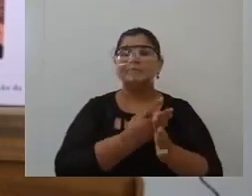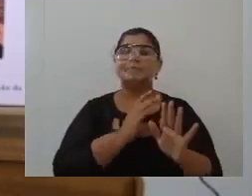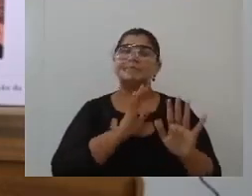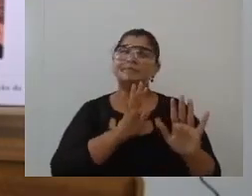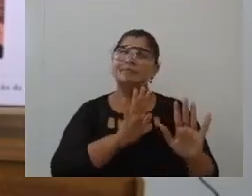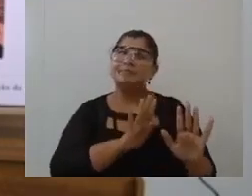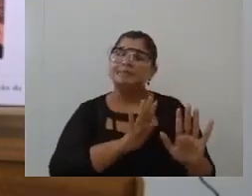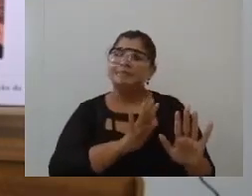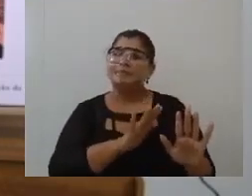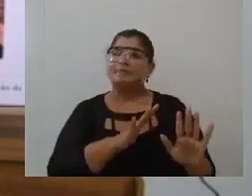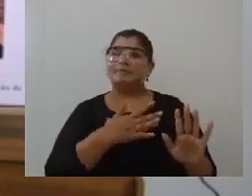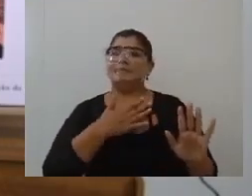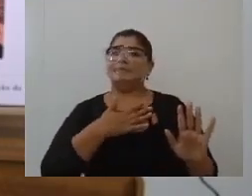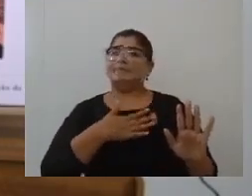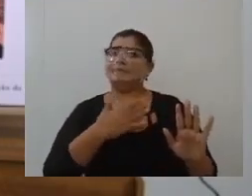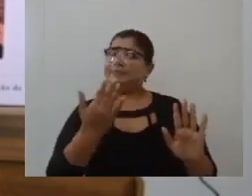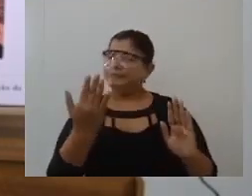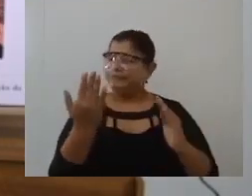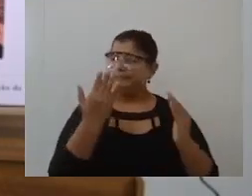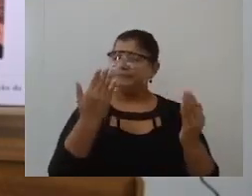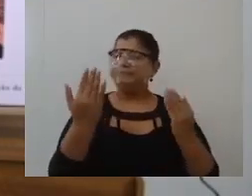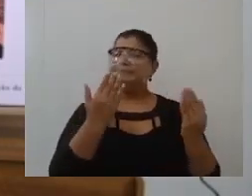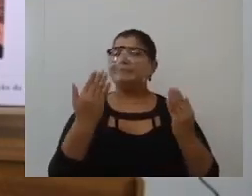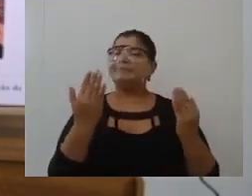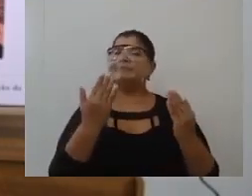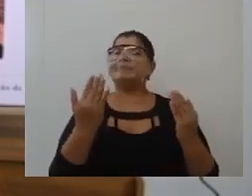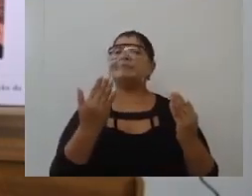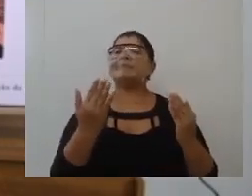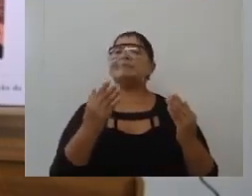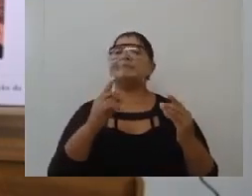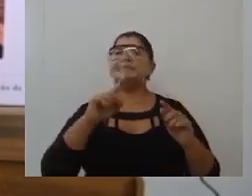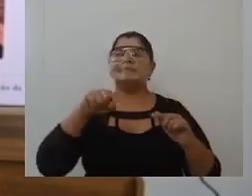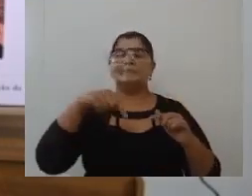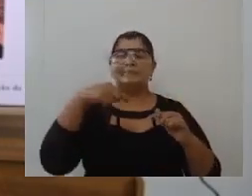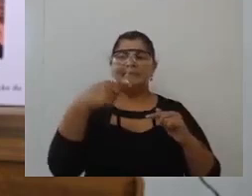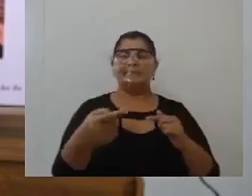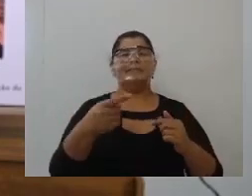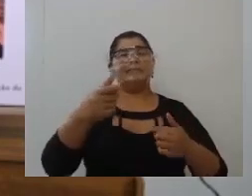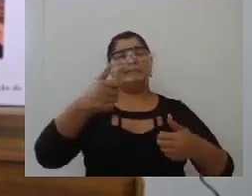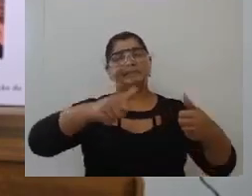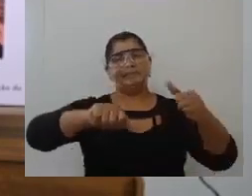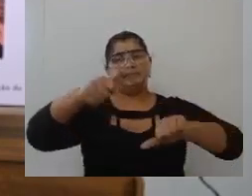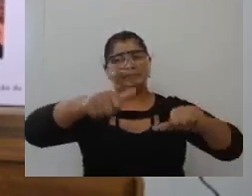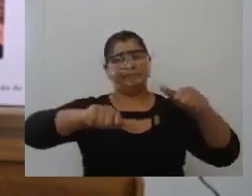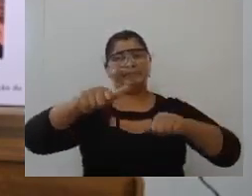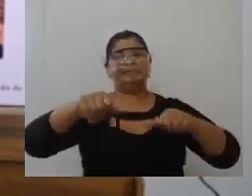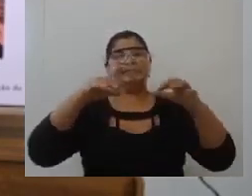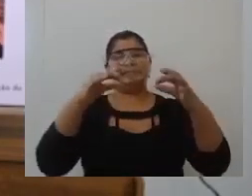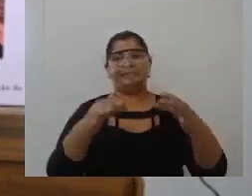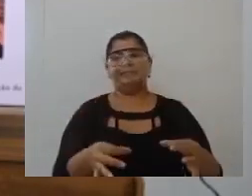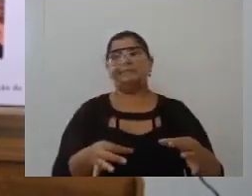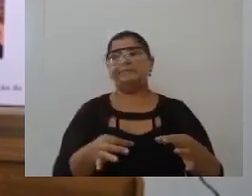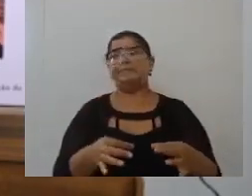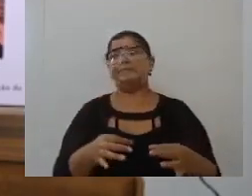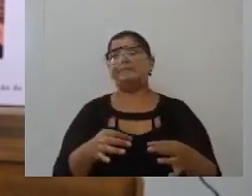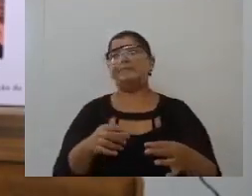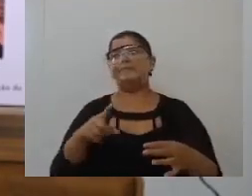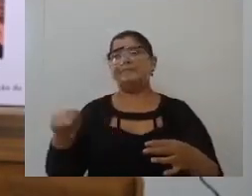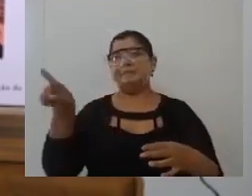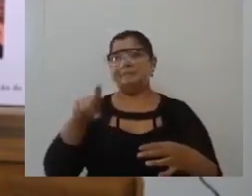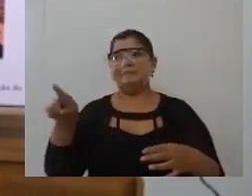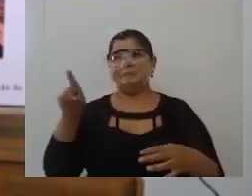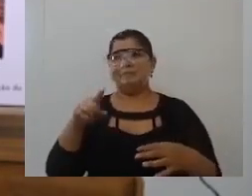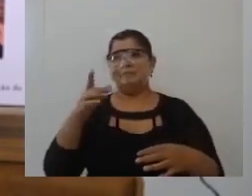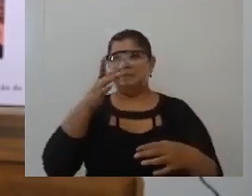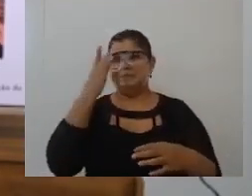coloca um pé atrás, você fica na defensiva para analisar melhor. A pessoa aqui foi bem